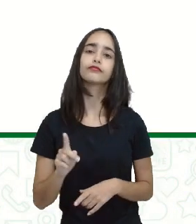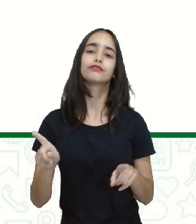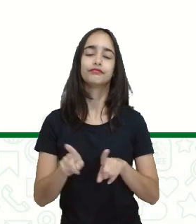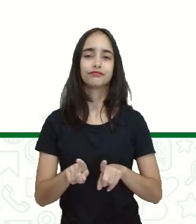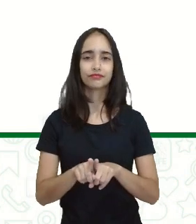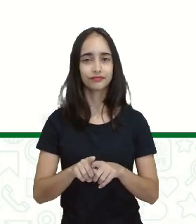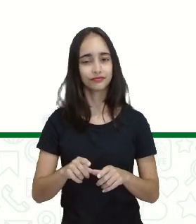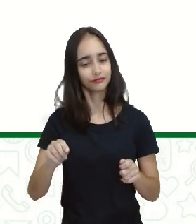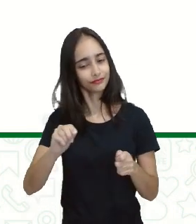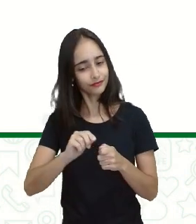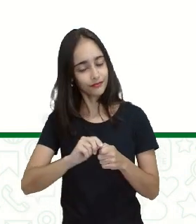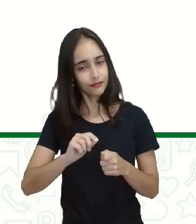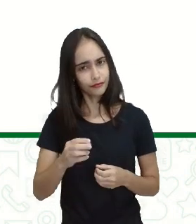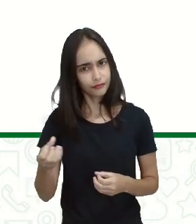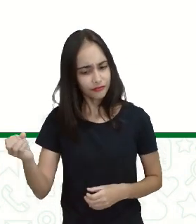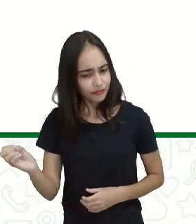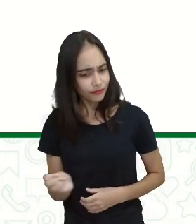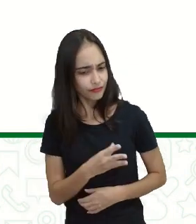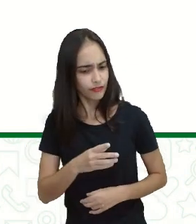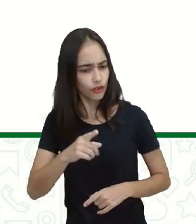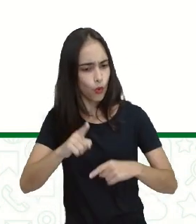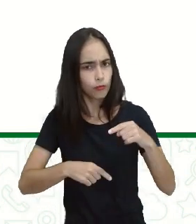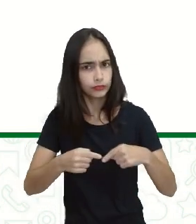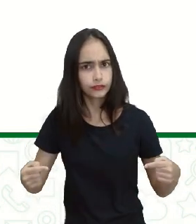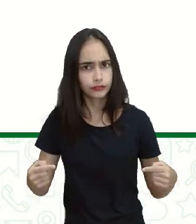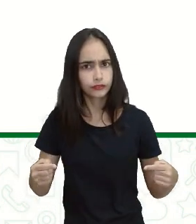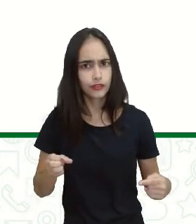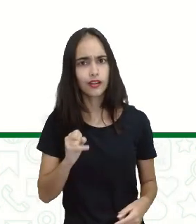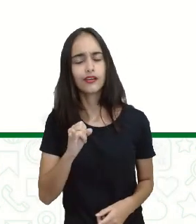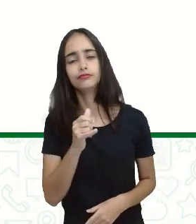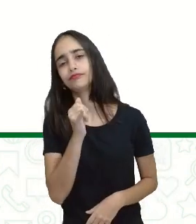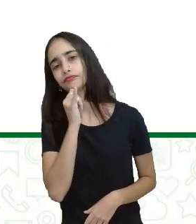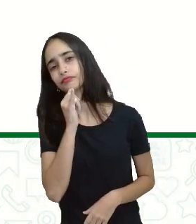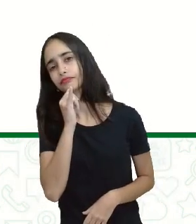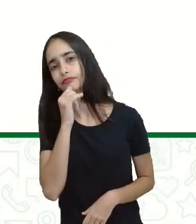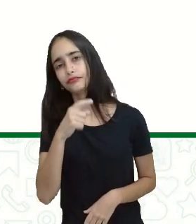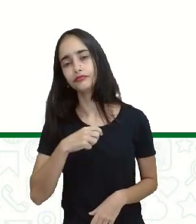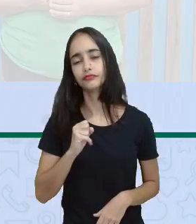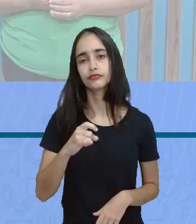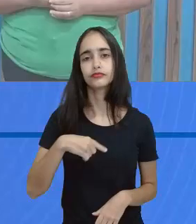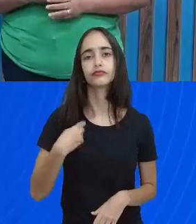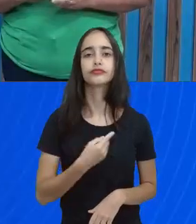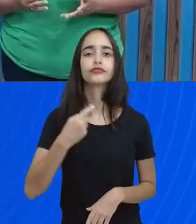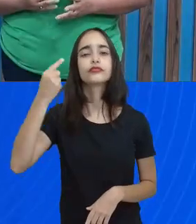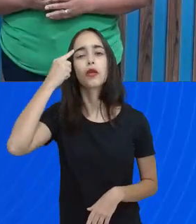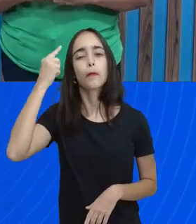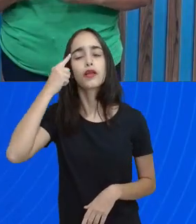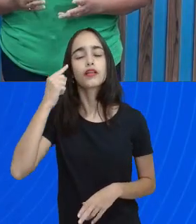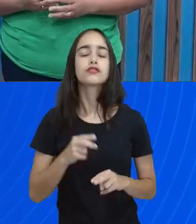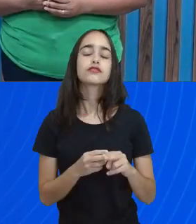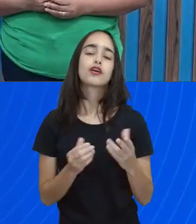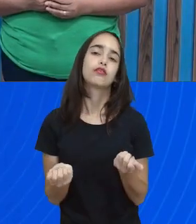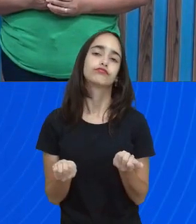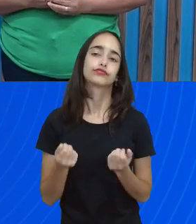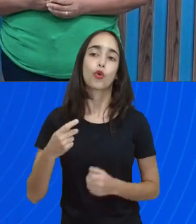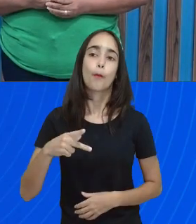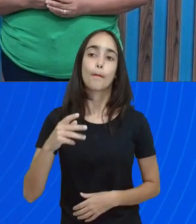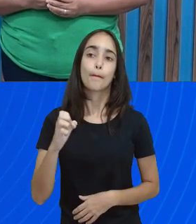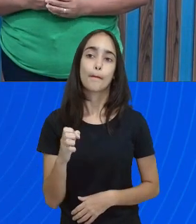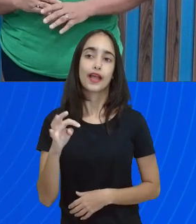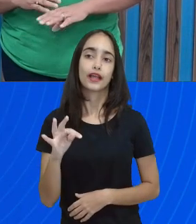novos materiais. Se a gente pensar, por exemplo, no petróleo, o petróleo, né, que é tão conhecido e tão falado,